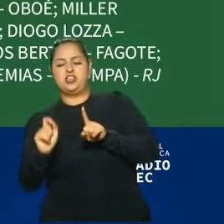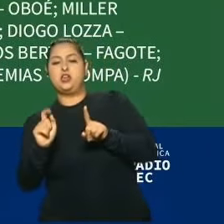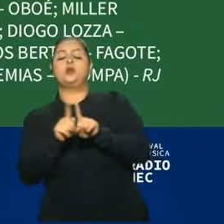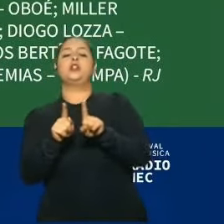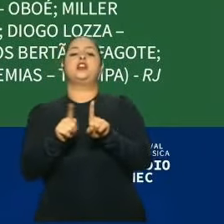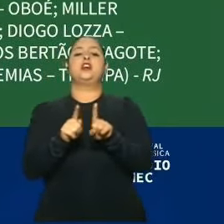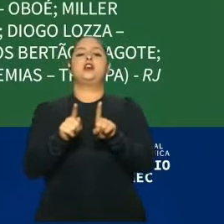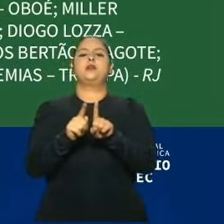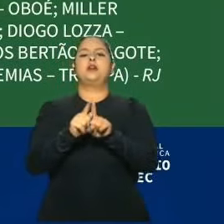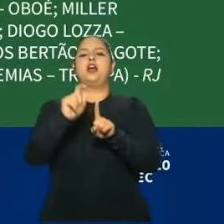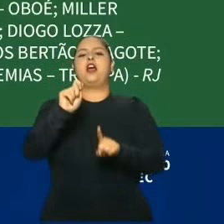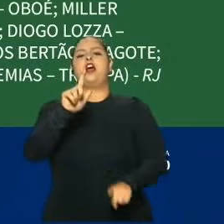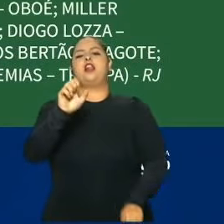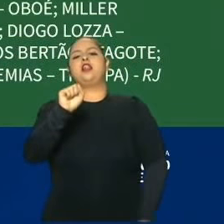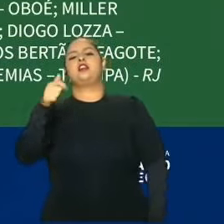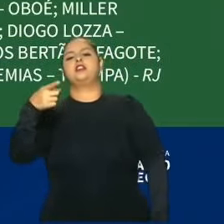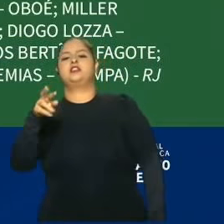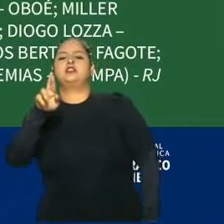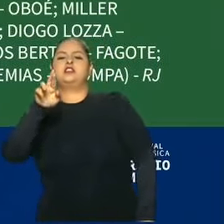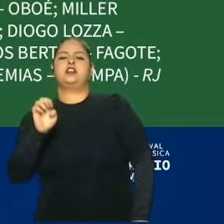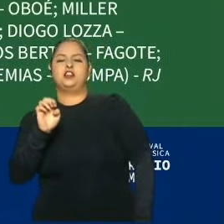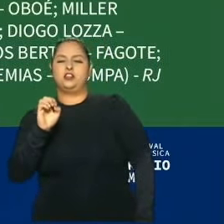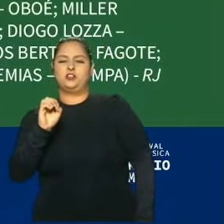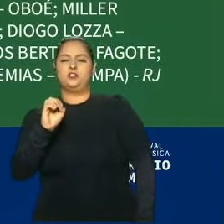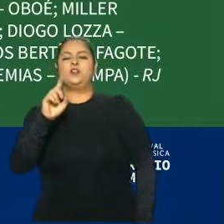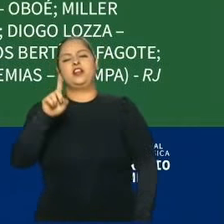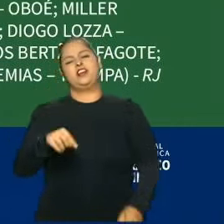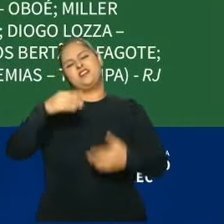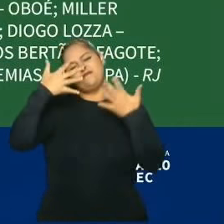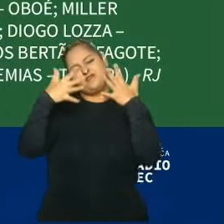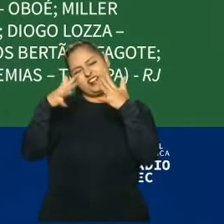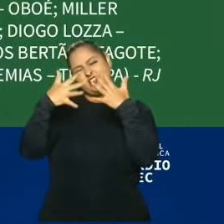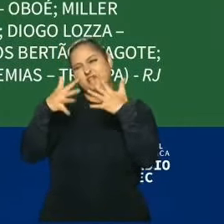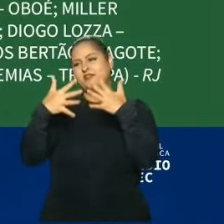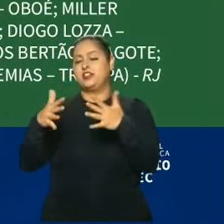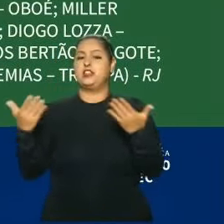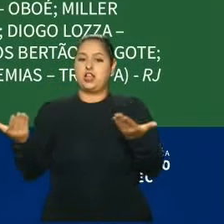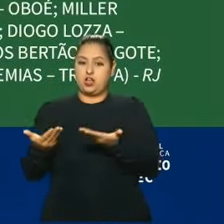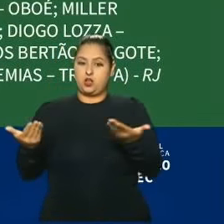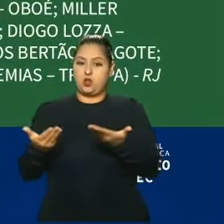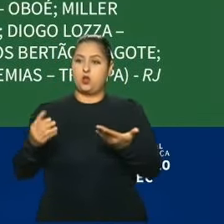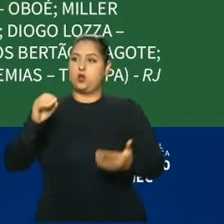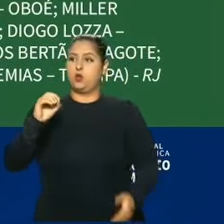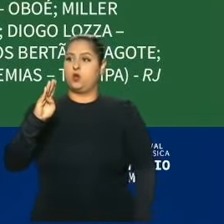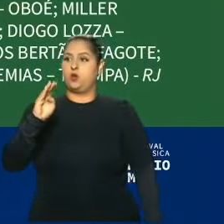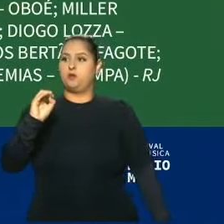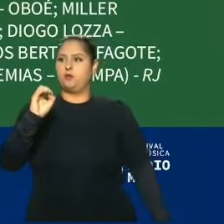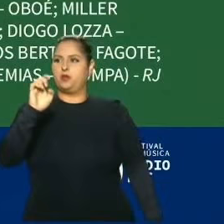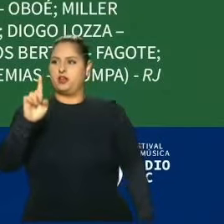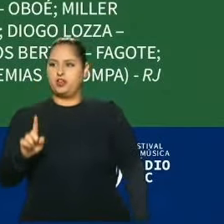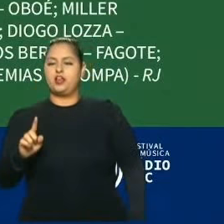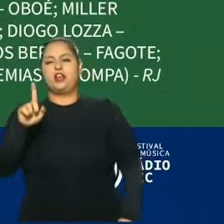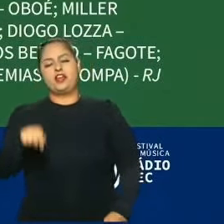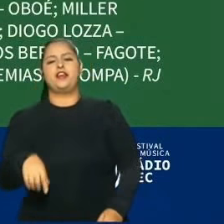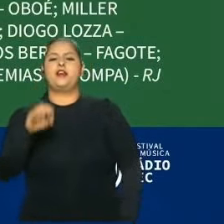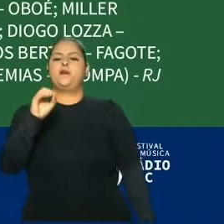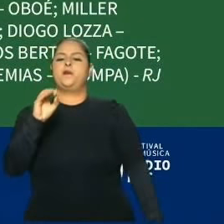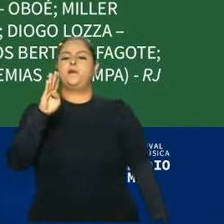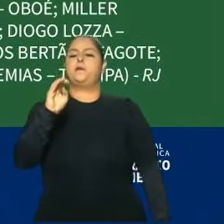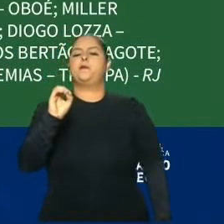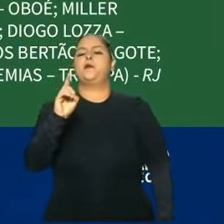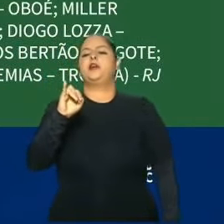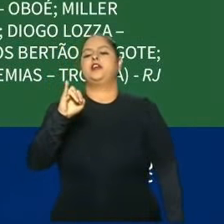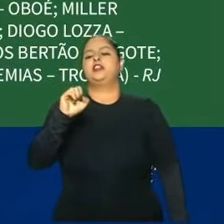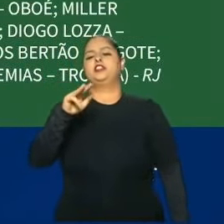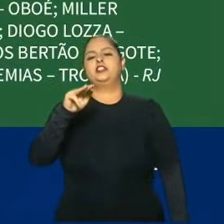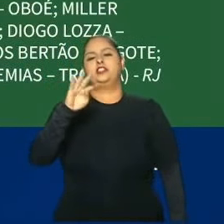fagote, Alessandro Jeremias na trompa. Muito parabéns, bem. Gente. Quem toca o boé é oboísta. É isso aí. Parabéns para vocês.